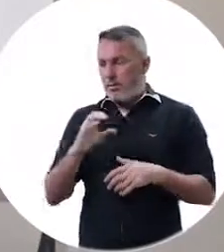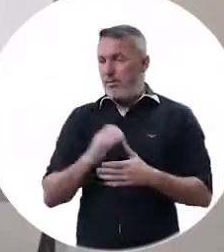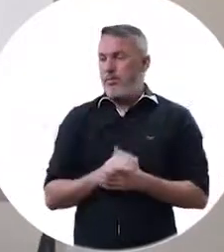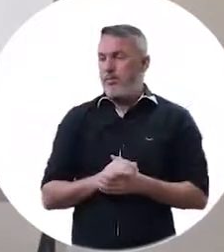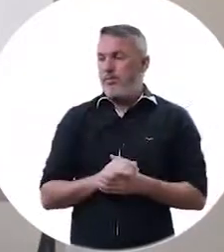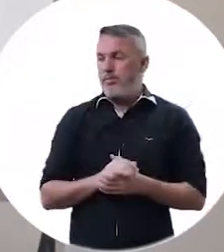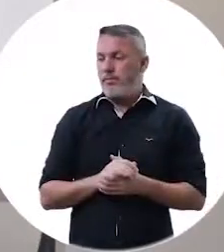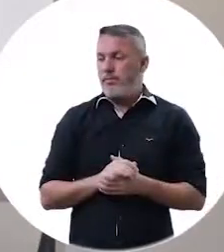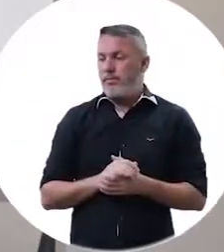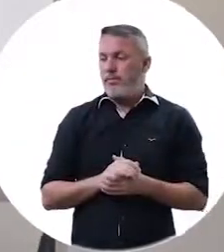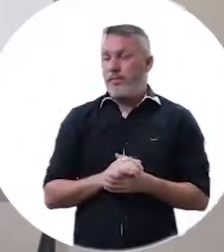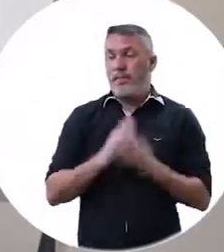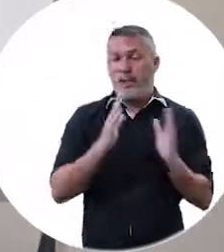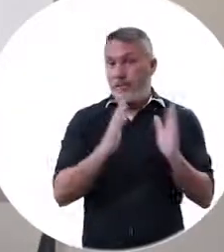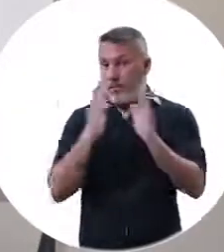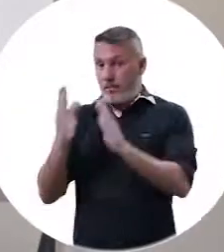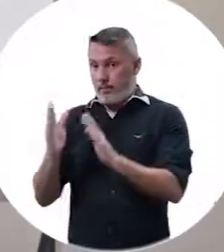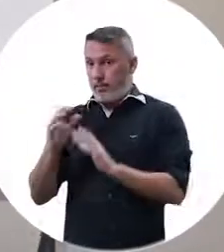Depois,